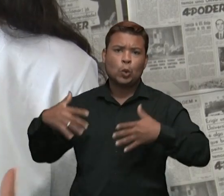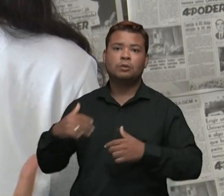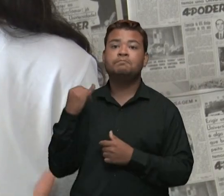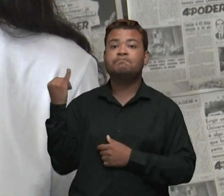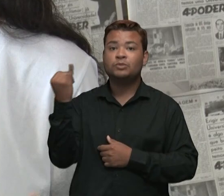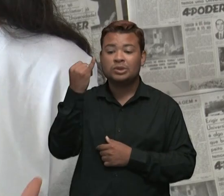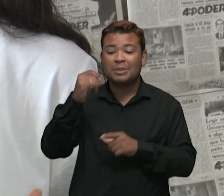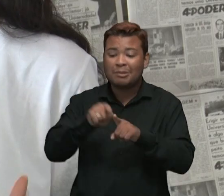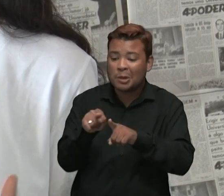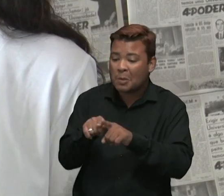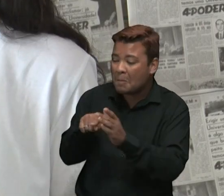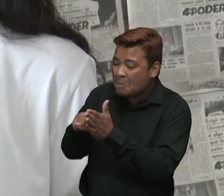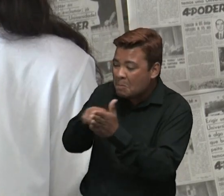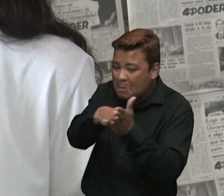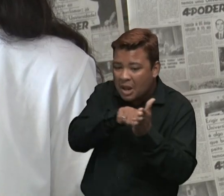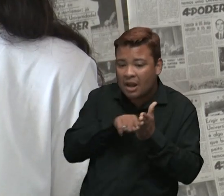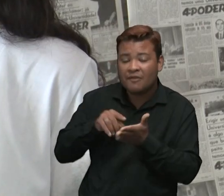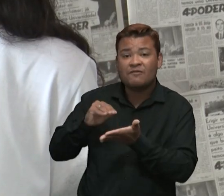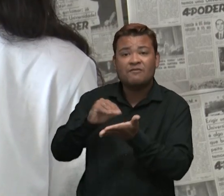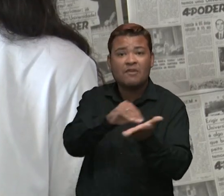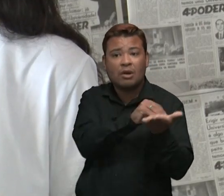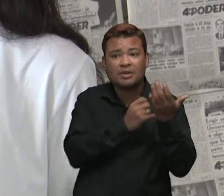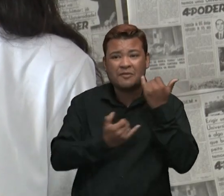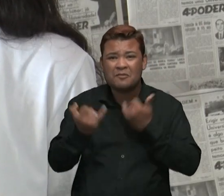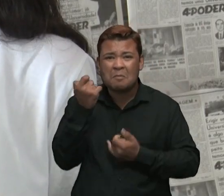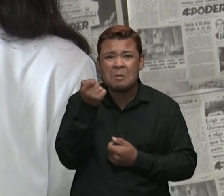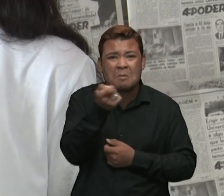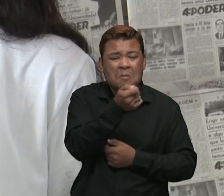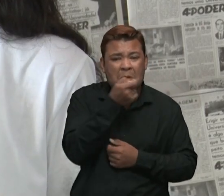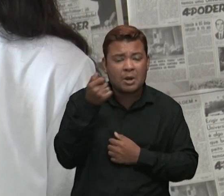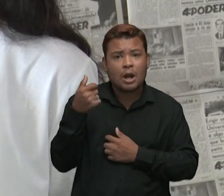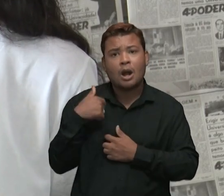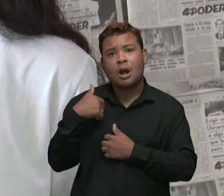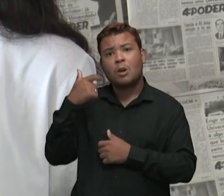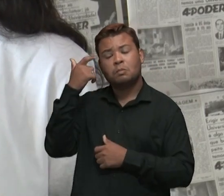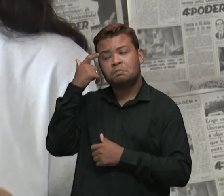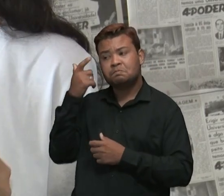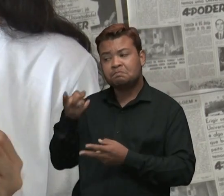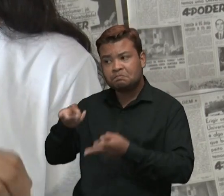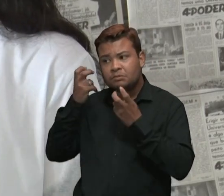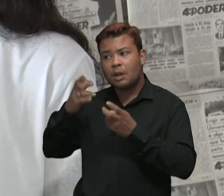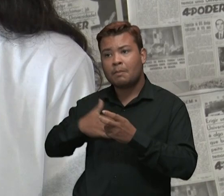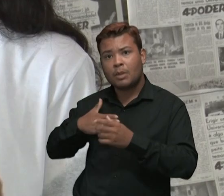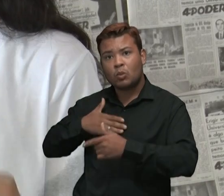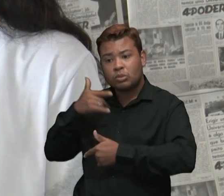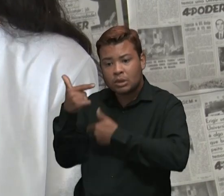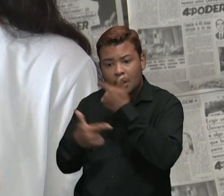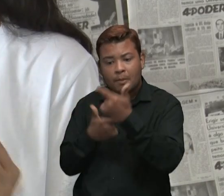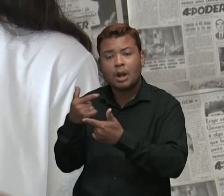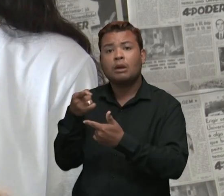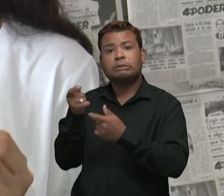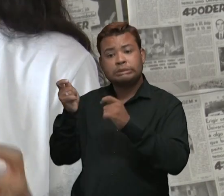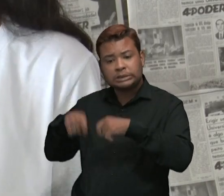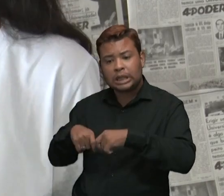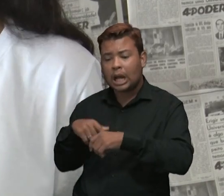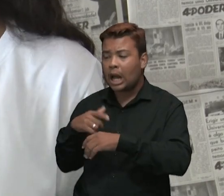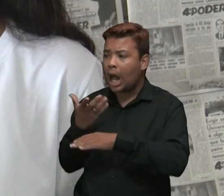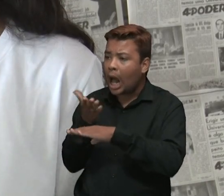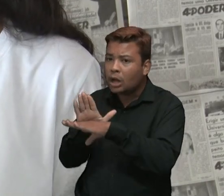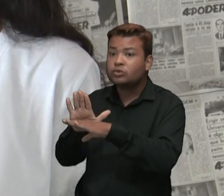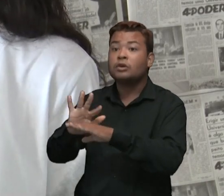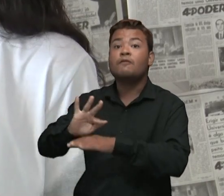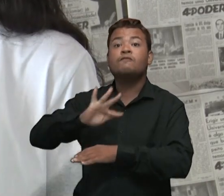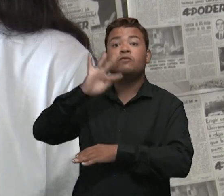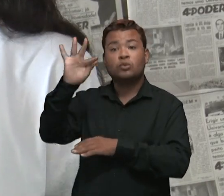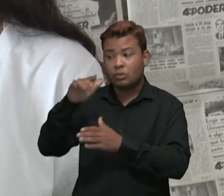pouca pesquisa sobre ele, eu encontrei muita pouca informação. E eu vi que esse meu trabalho ia ser o primeiro passo de formiguinha, assim, para outros que poderiam